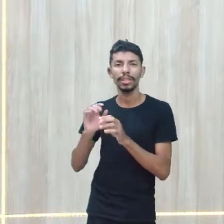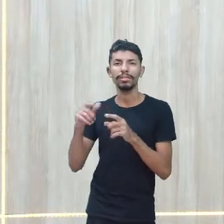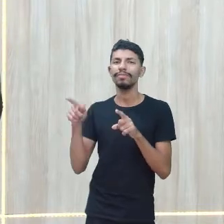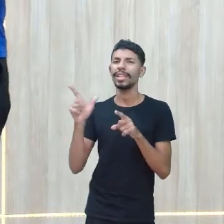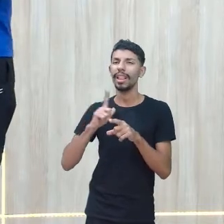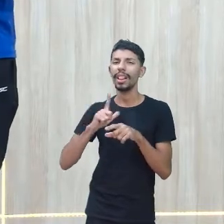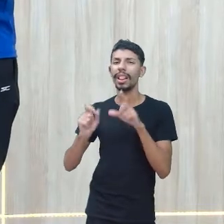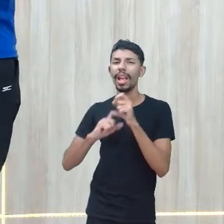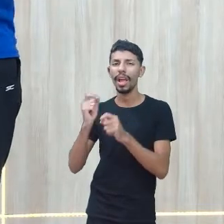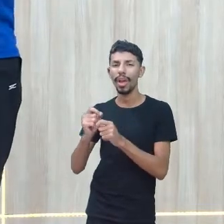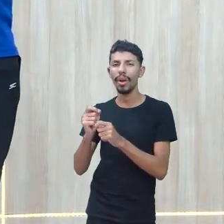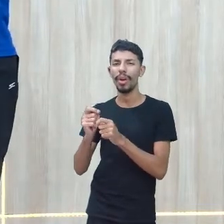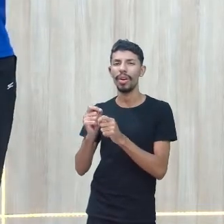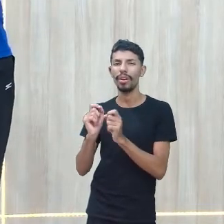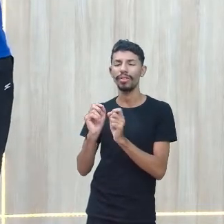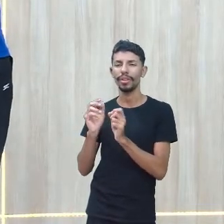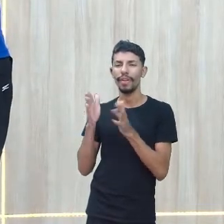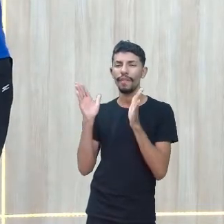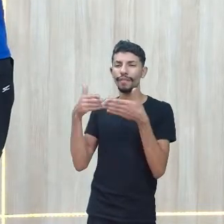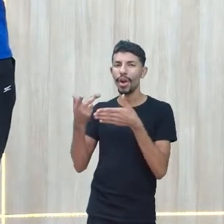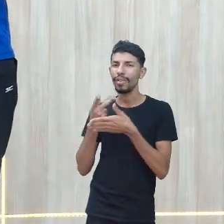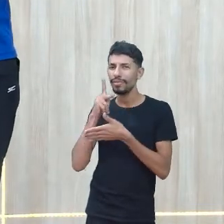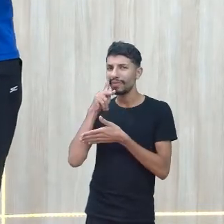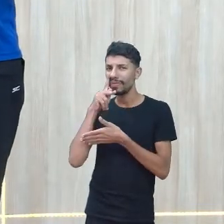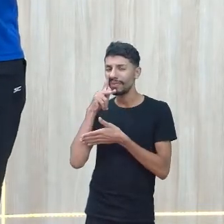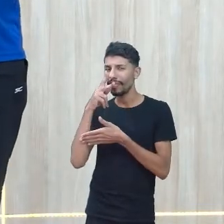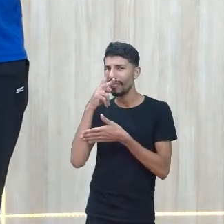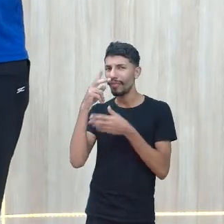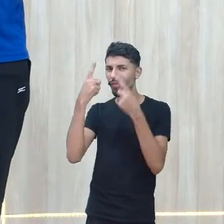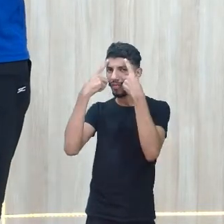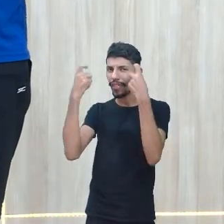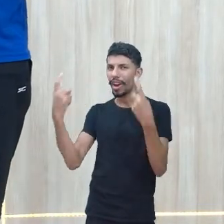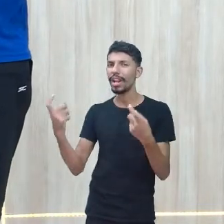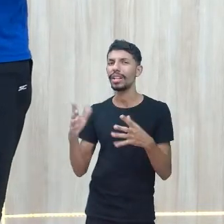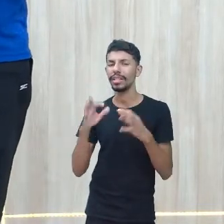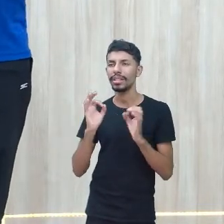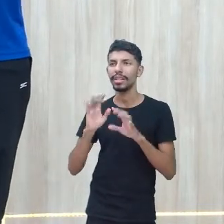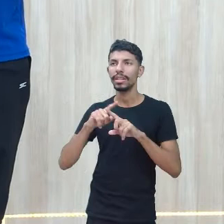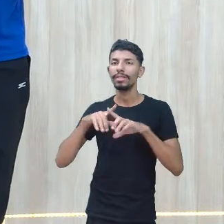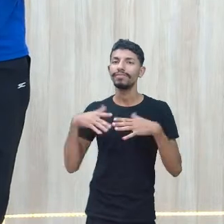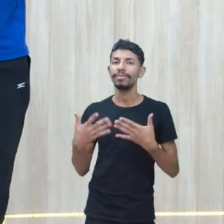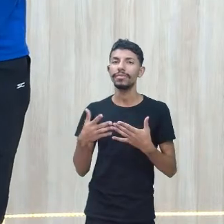violência, e aí em 2000 ele passa a